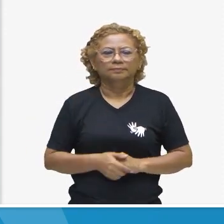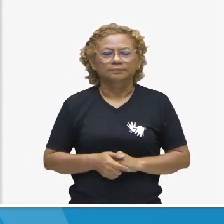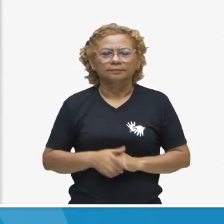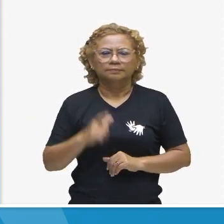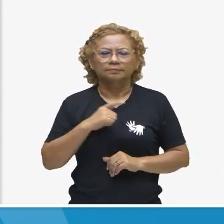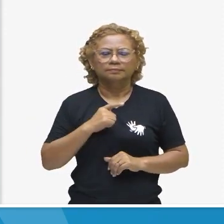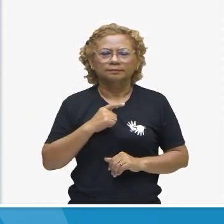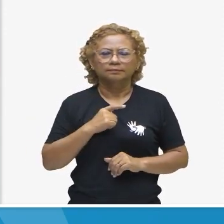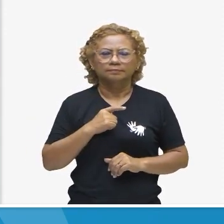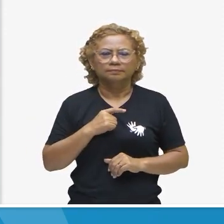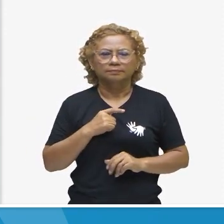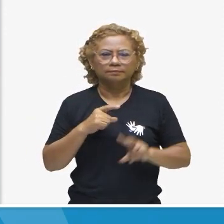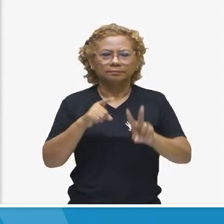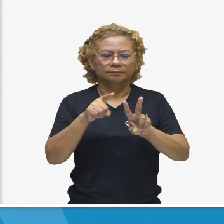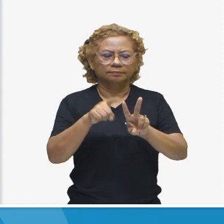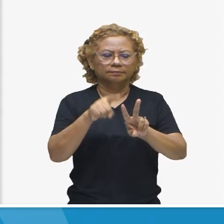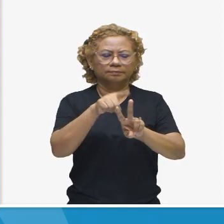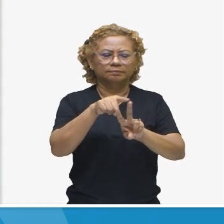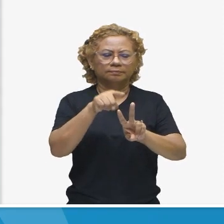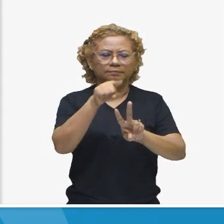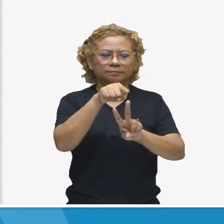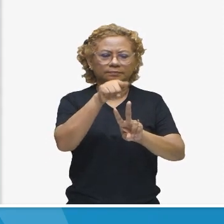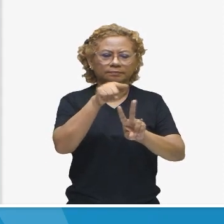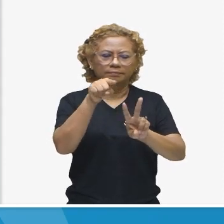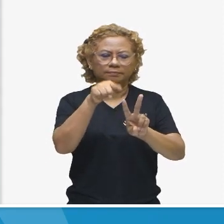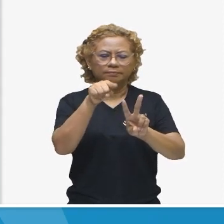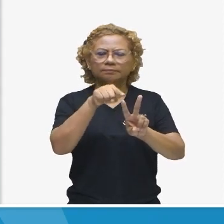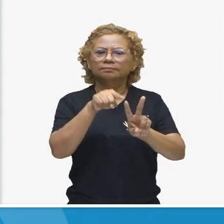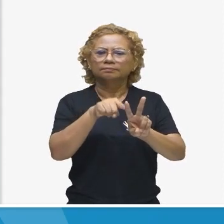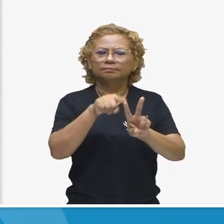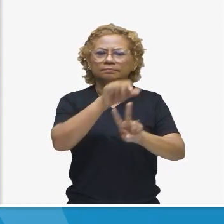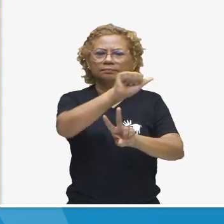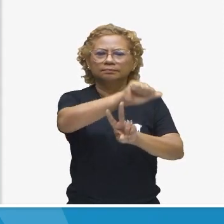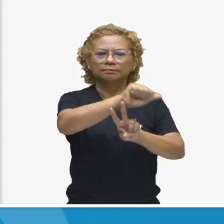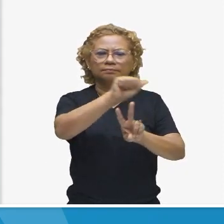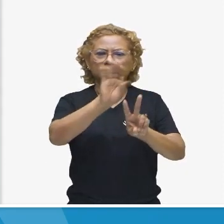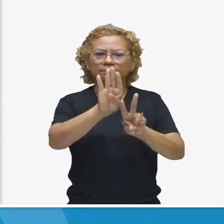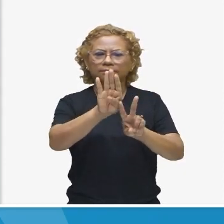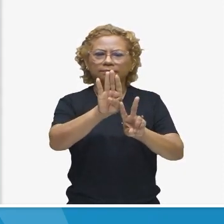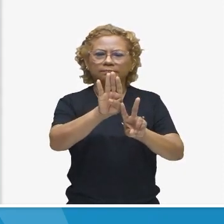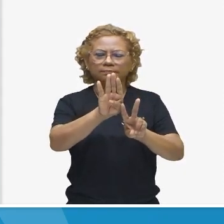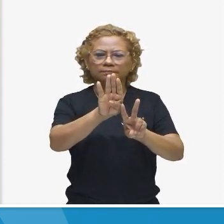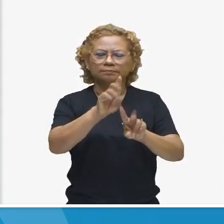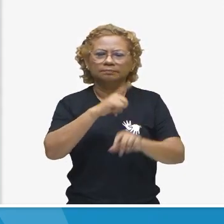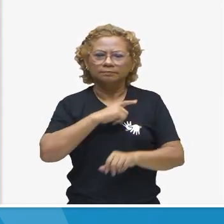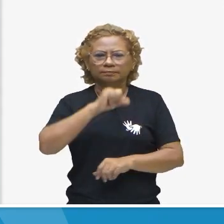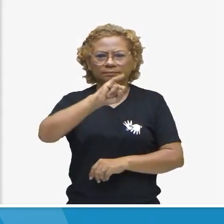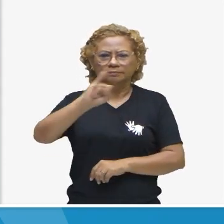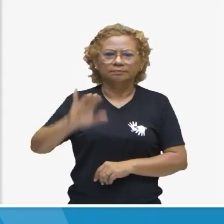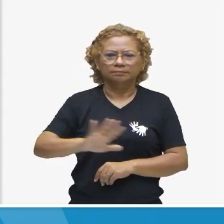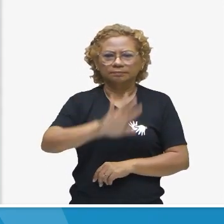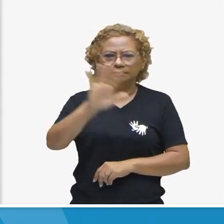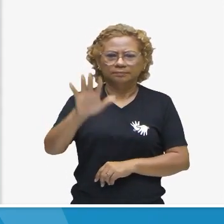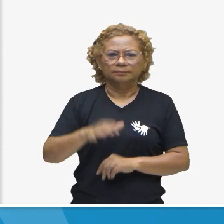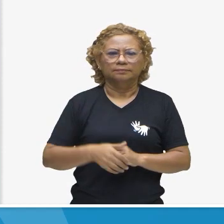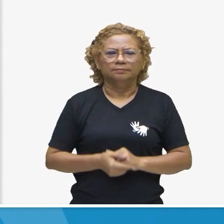pontos, né? Será que serão apenas 2 pontos que serão projetados sobre